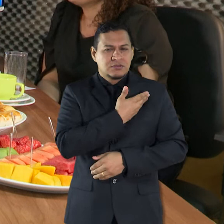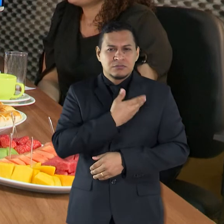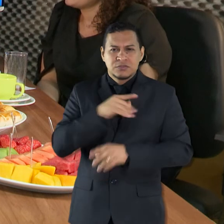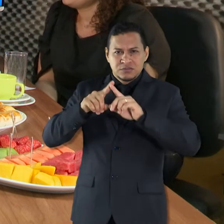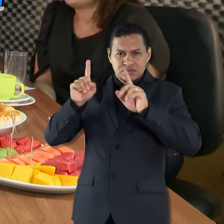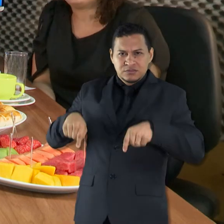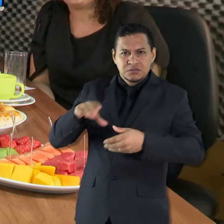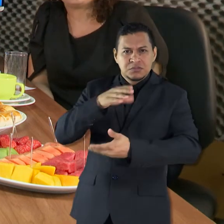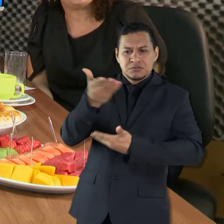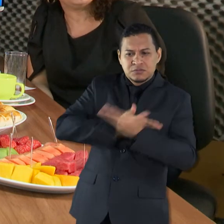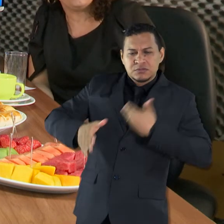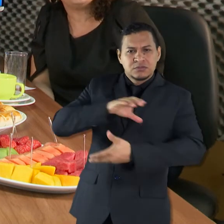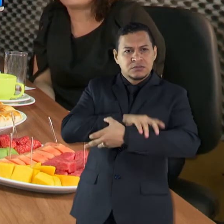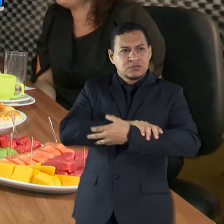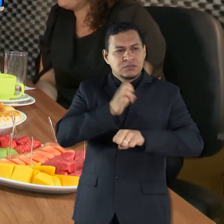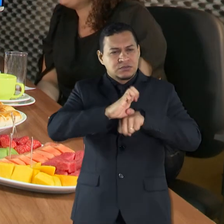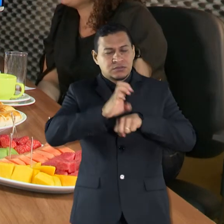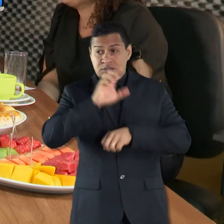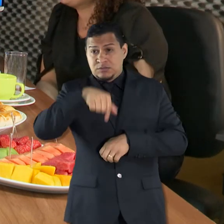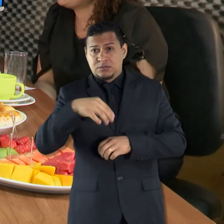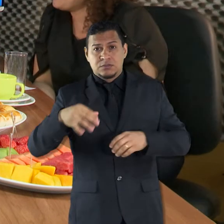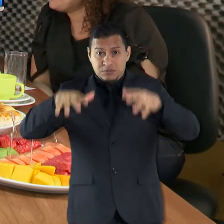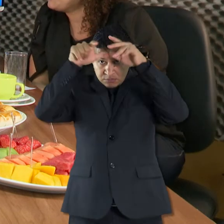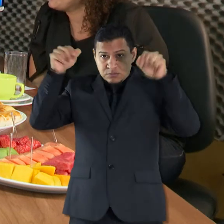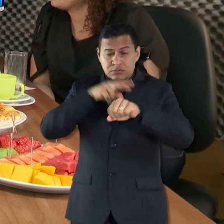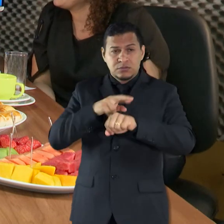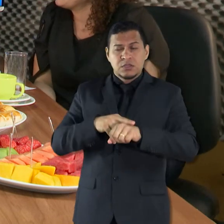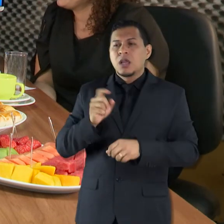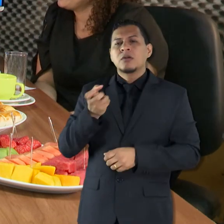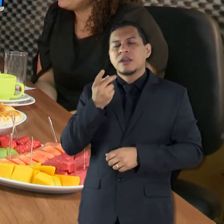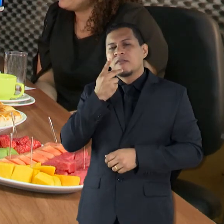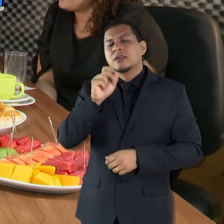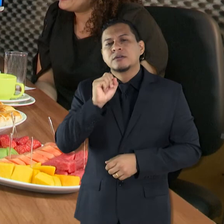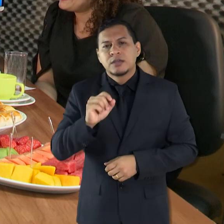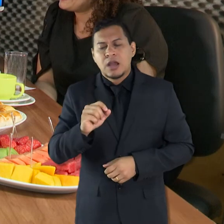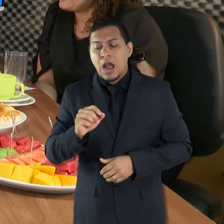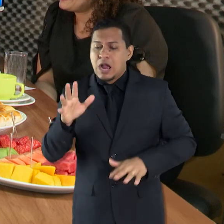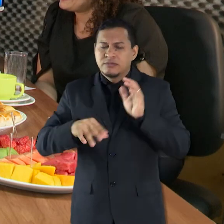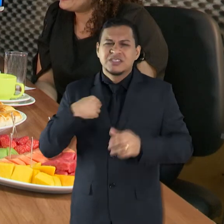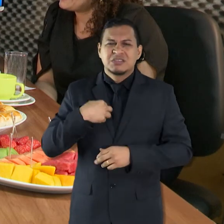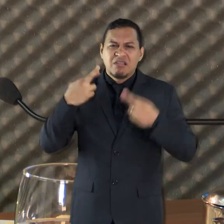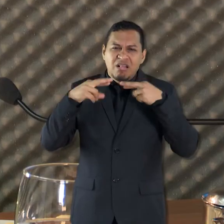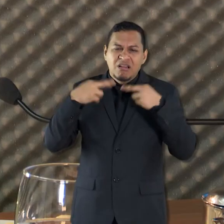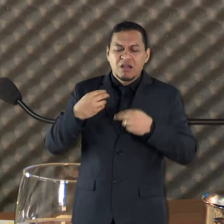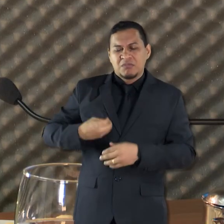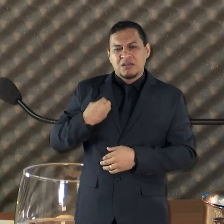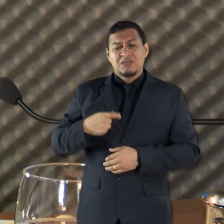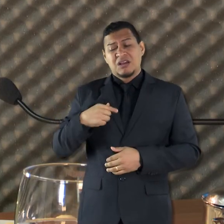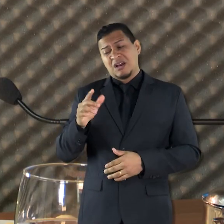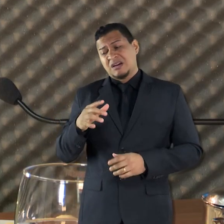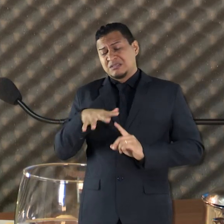colegas, magistrados, servidores, colaboradores, estagiários aqui do tribunal? Eu queria falar o seguinte, muitas vezes a gente reclama da vida,